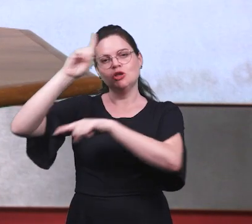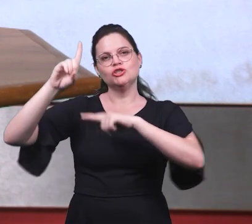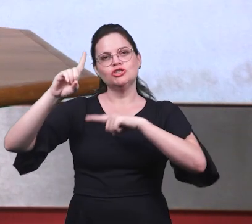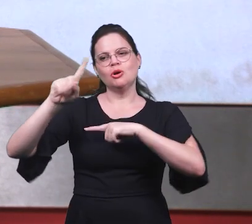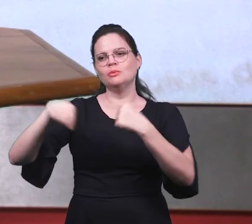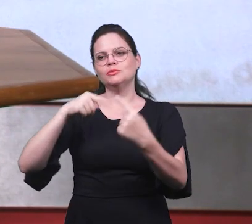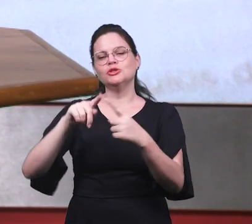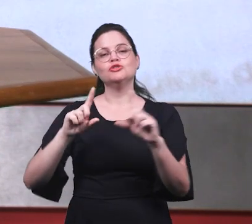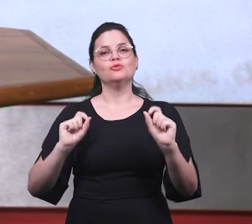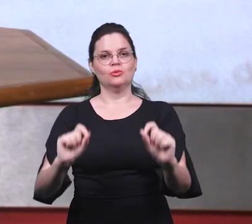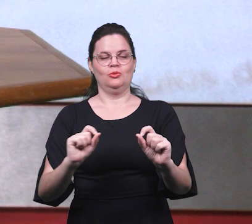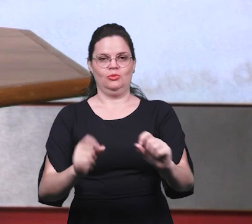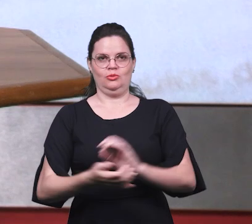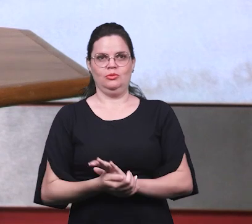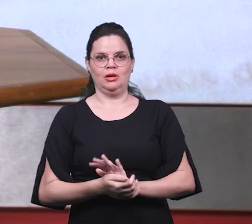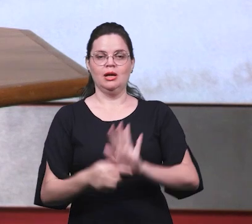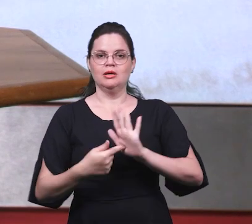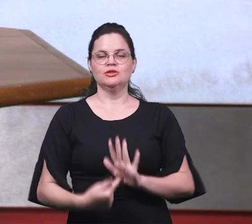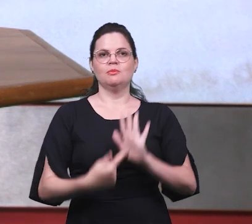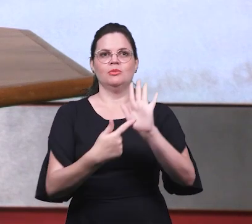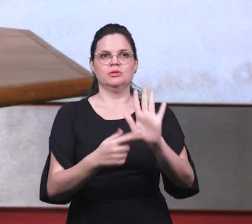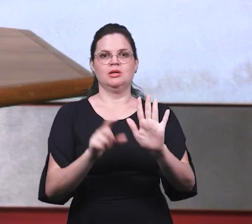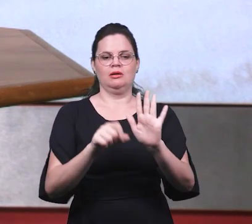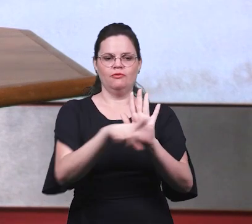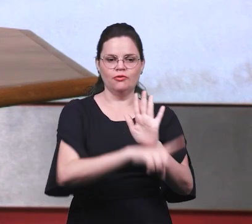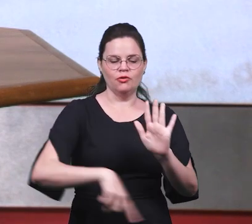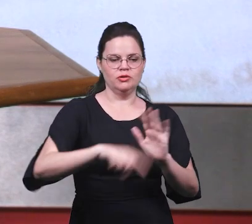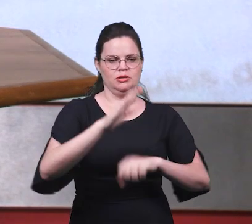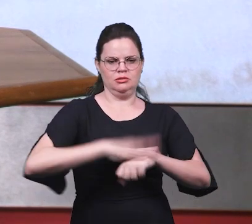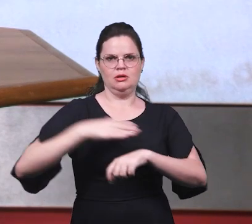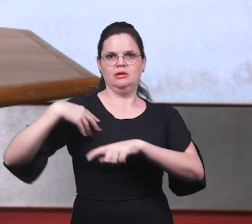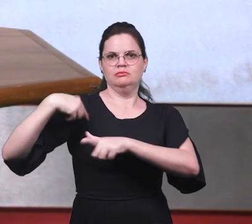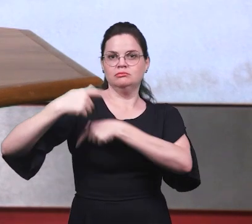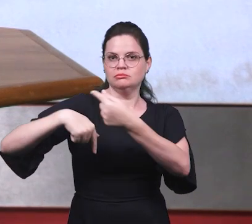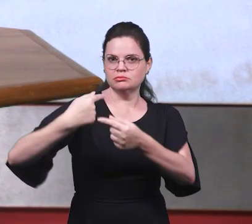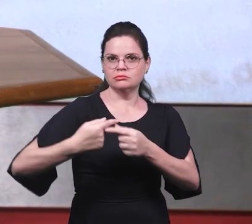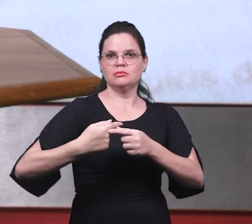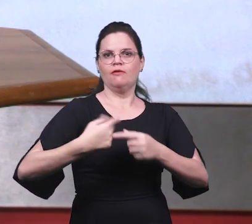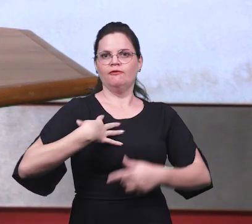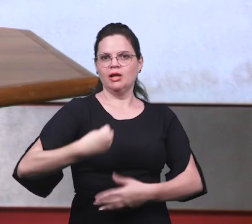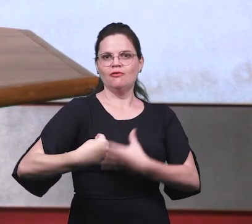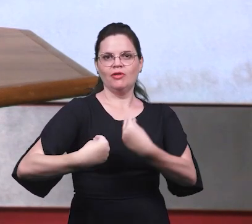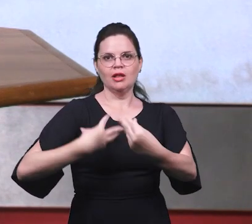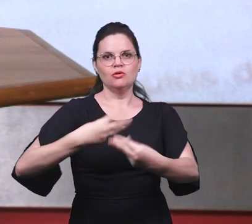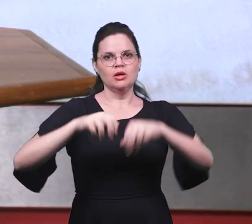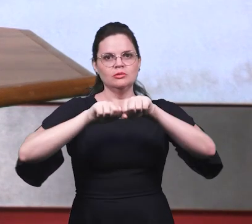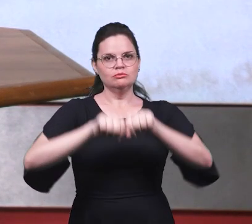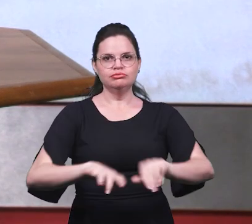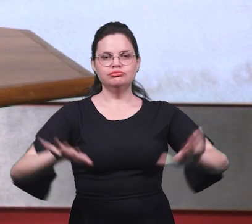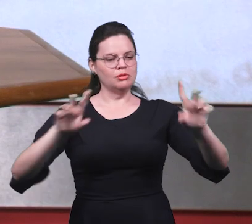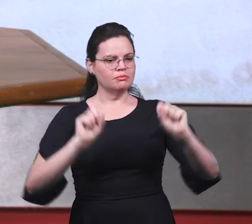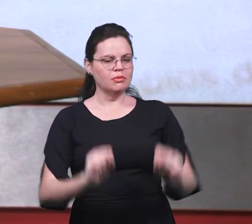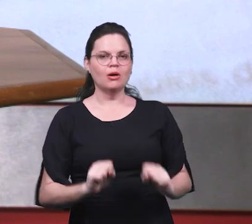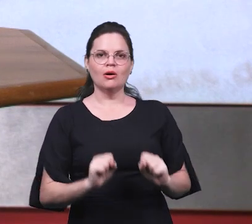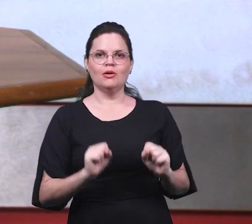obviamente identificado logo a seguir. Frutificai e multiplicai-vos e enchei a terra.